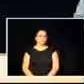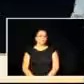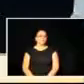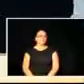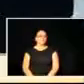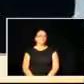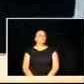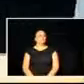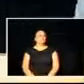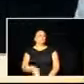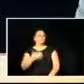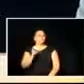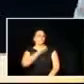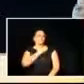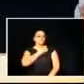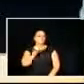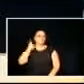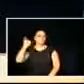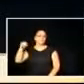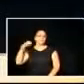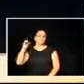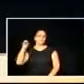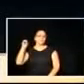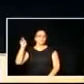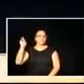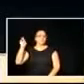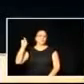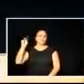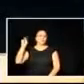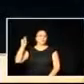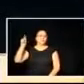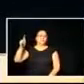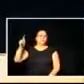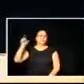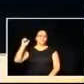meu caro amigo Jordano, que está ali na plateia, nos acompanhando sempre.